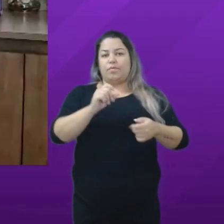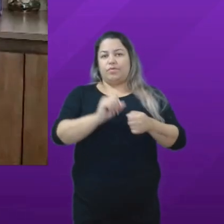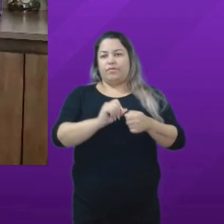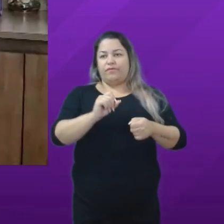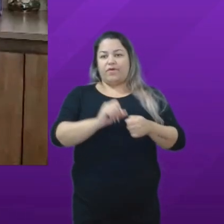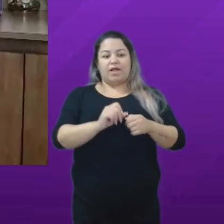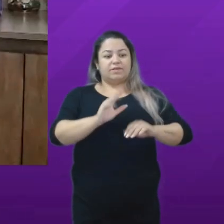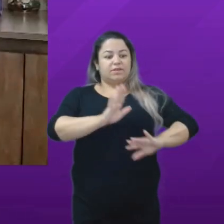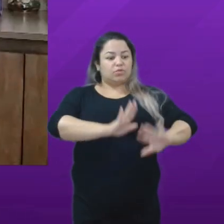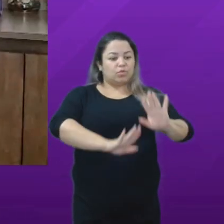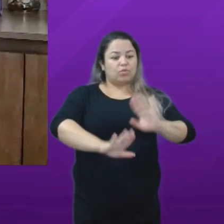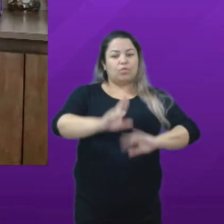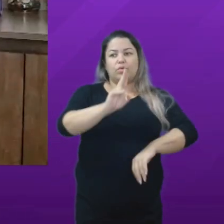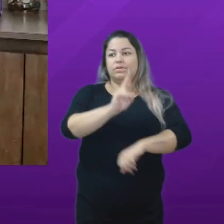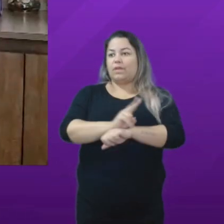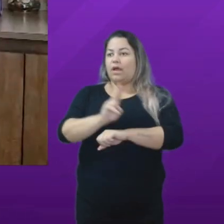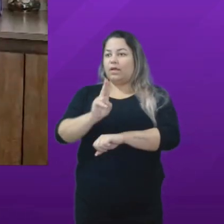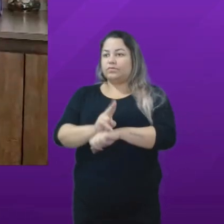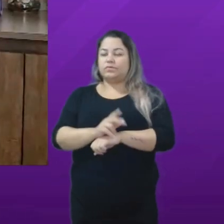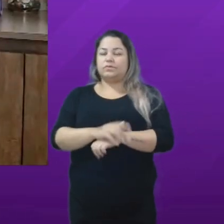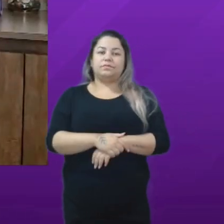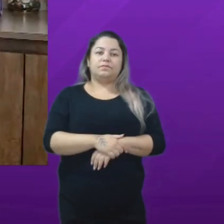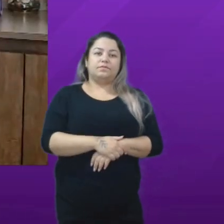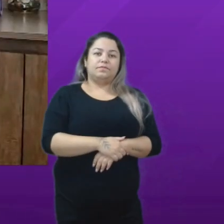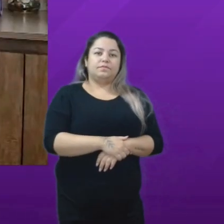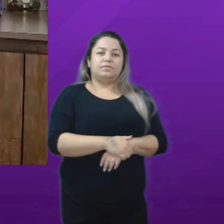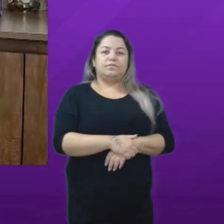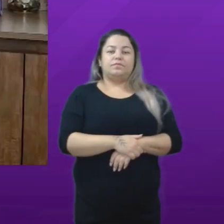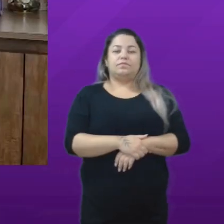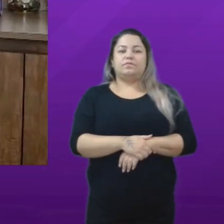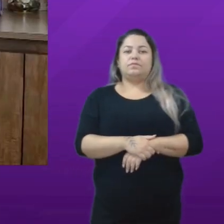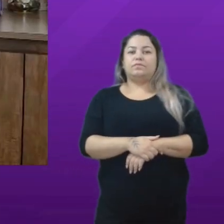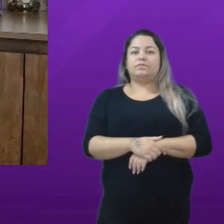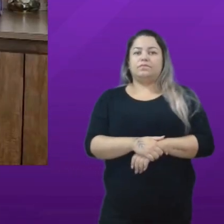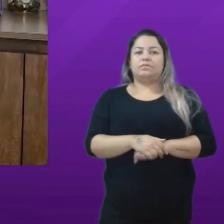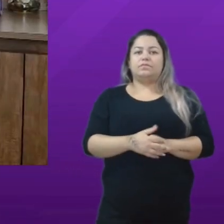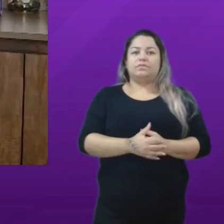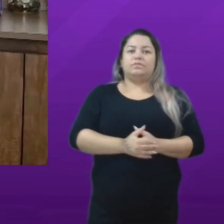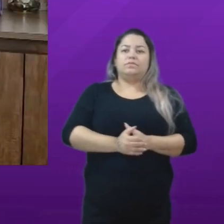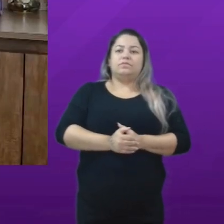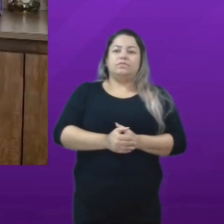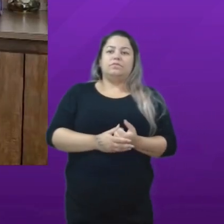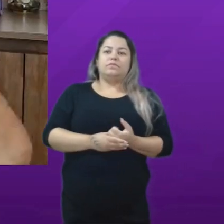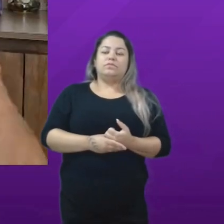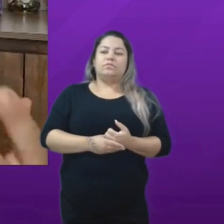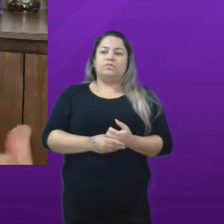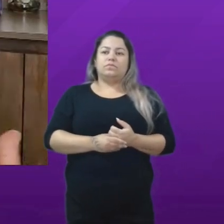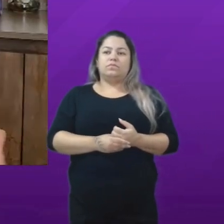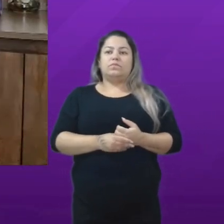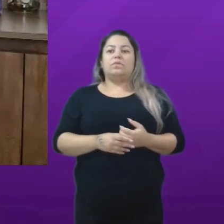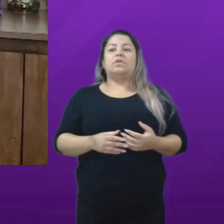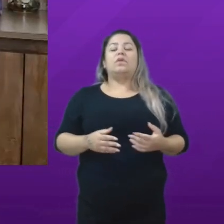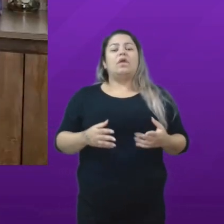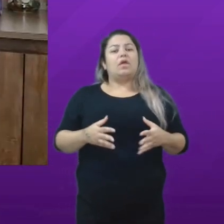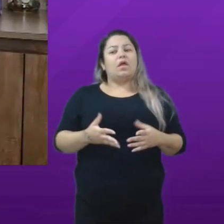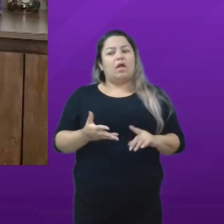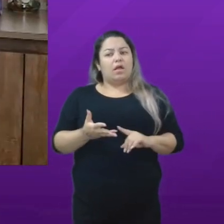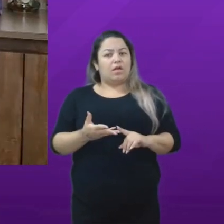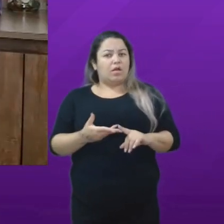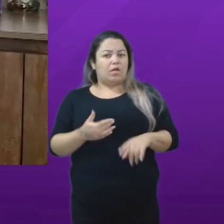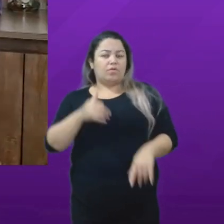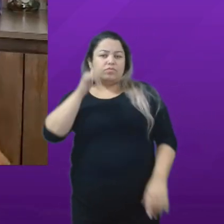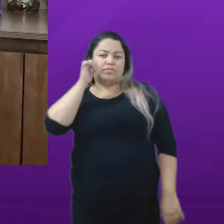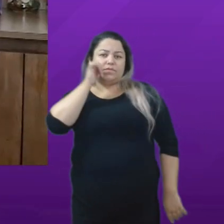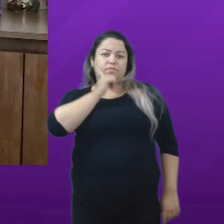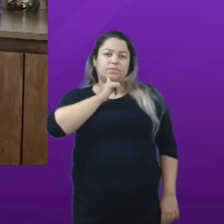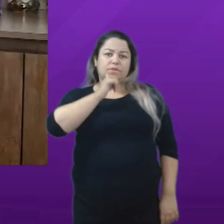cuidado, né? Então, são muitas formas de feminismo, e